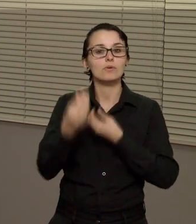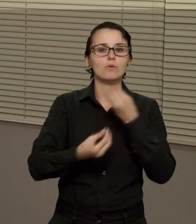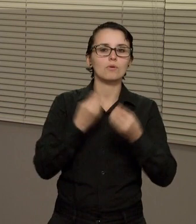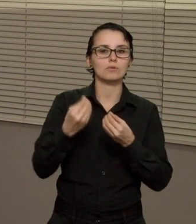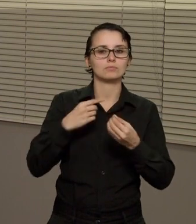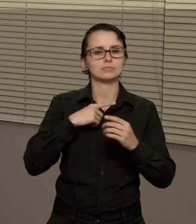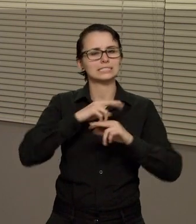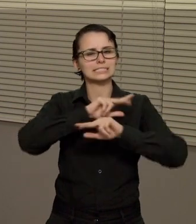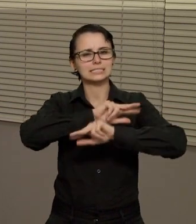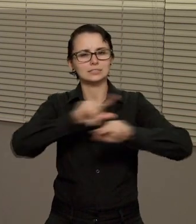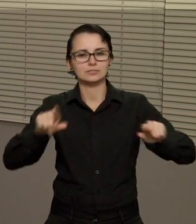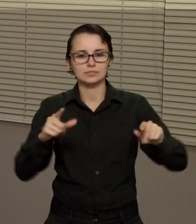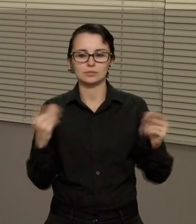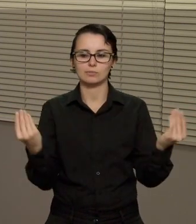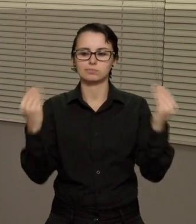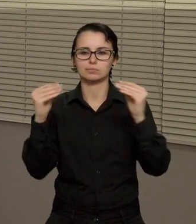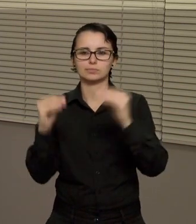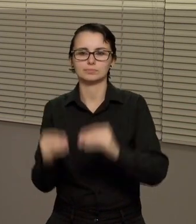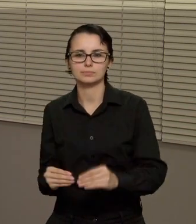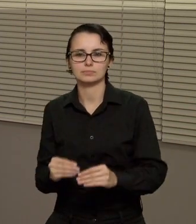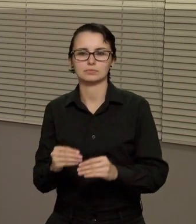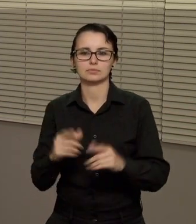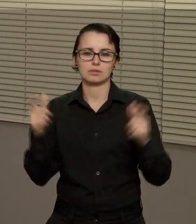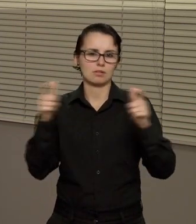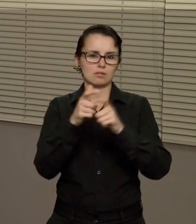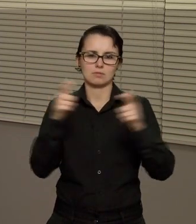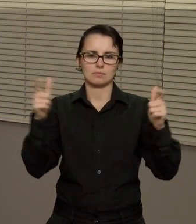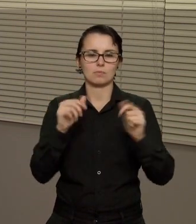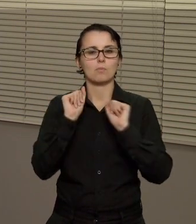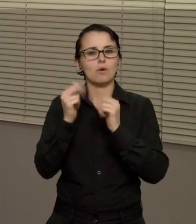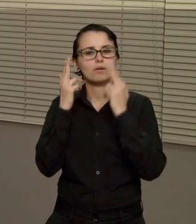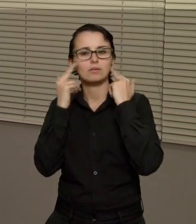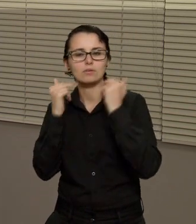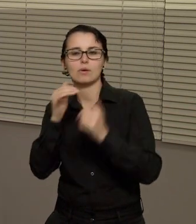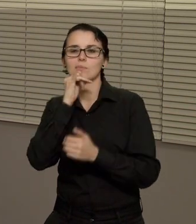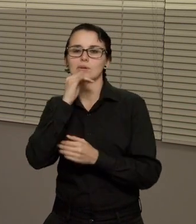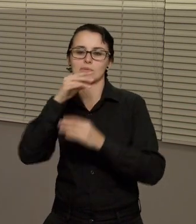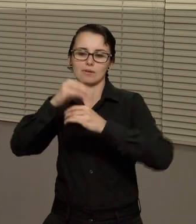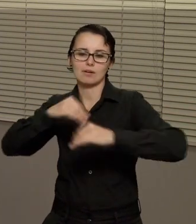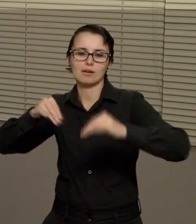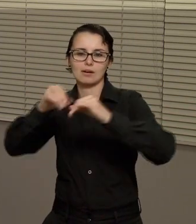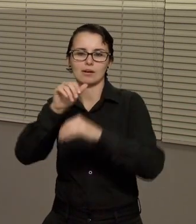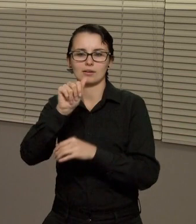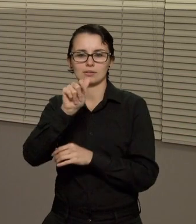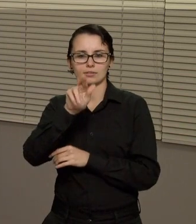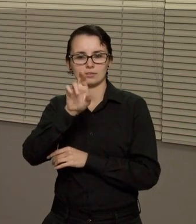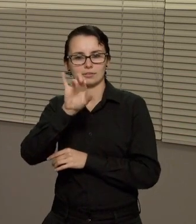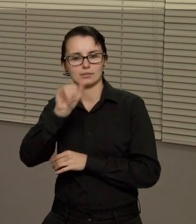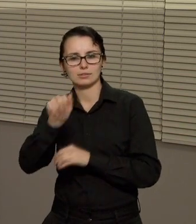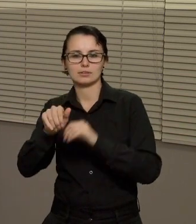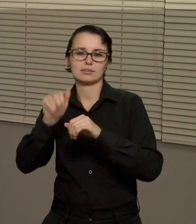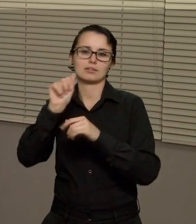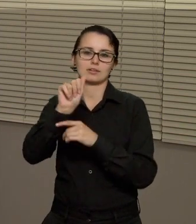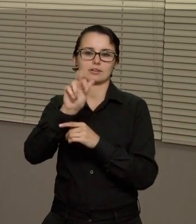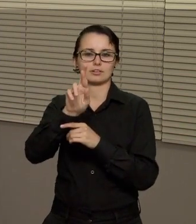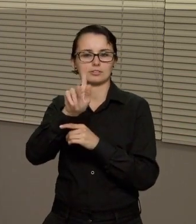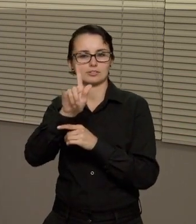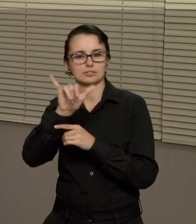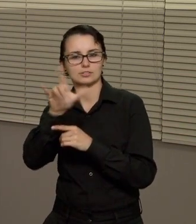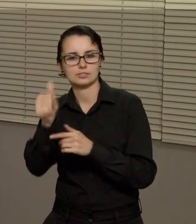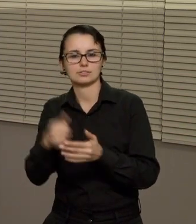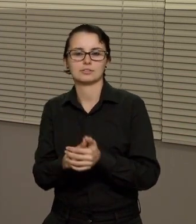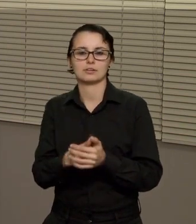suspensão, de tamanho variado, que podem ser de origem natural, tais como areia, argila, matéria orgânica,